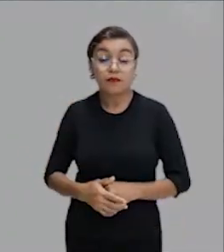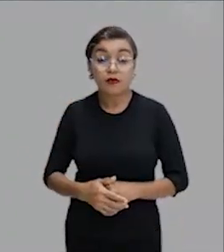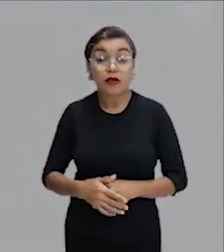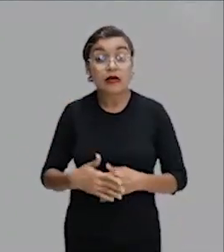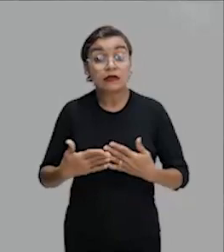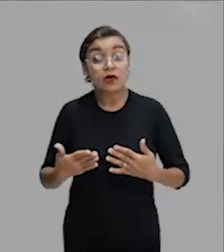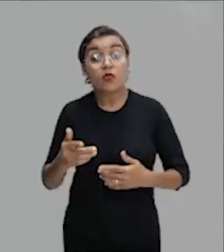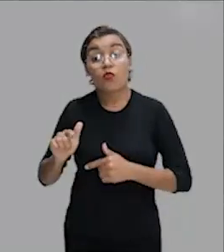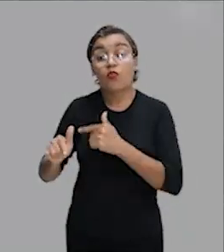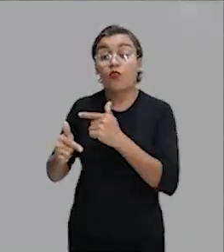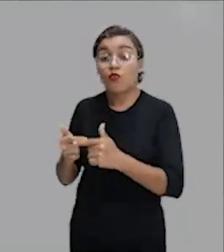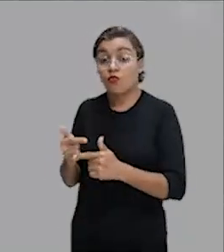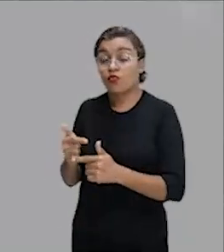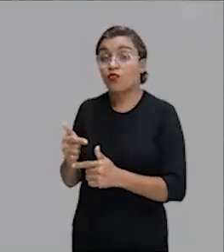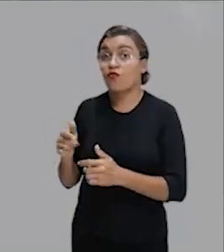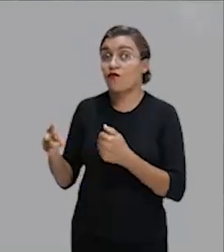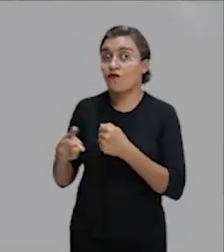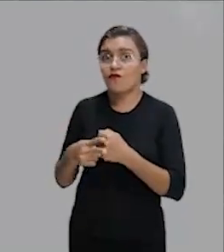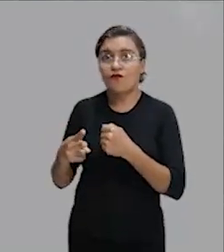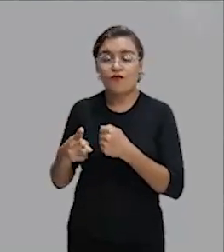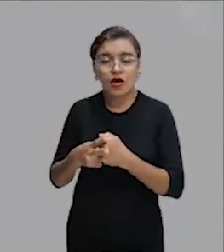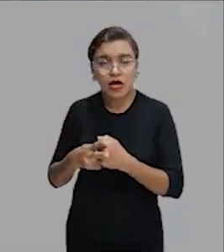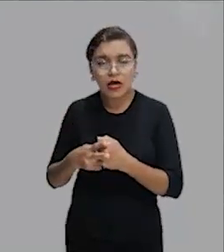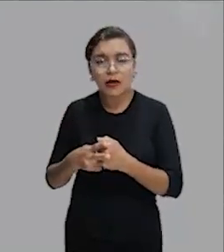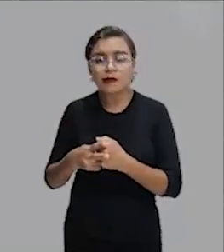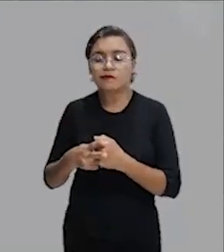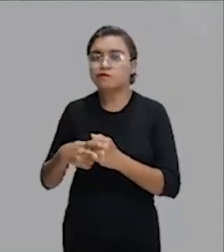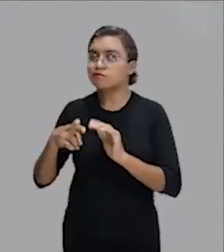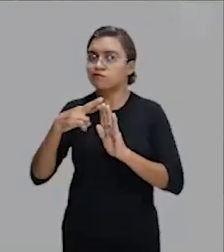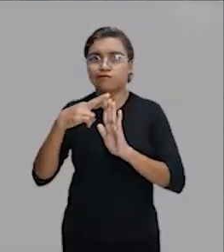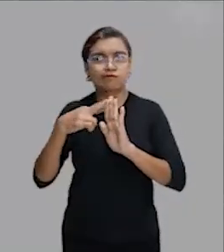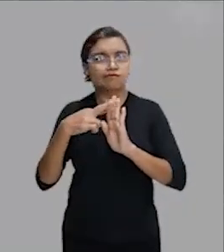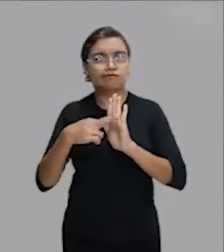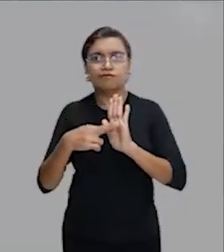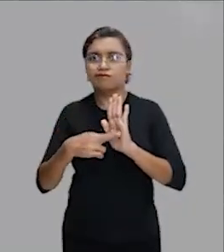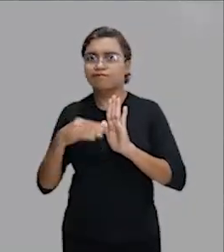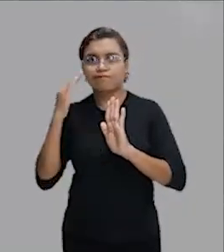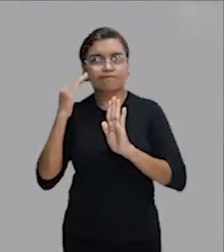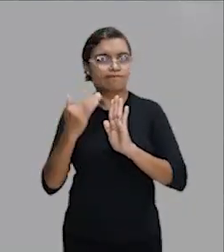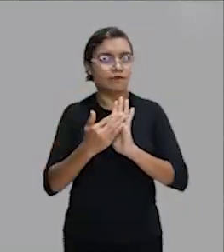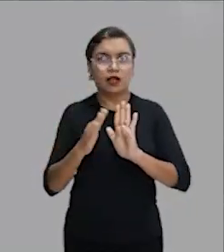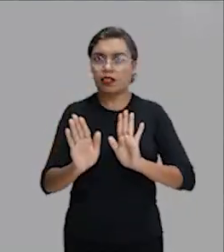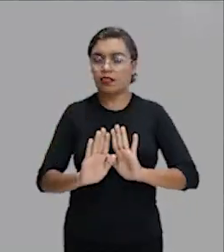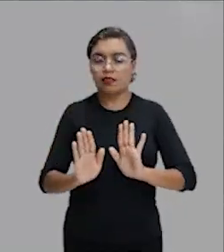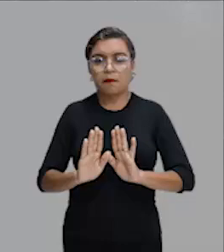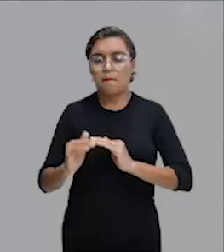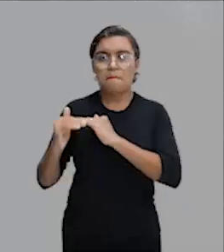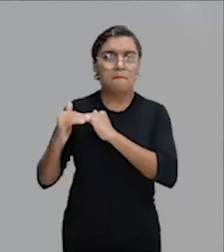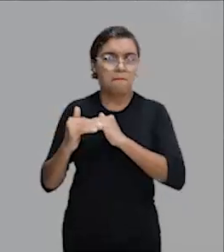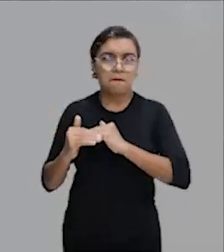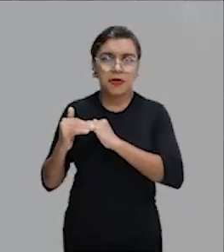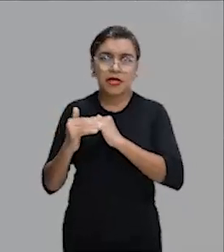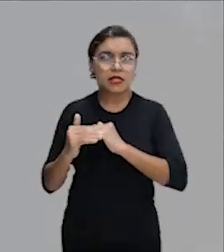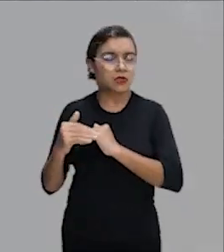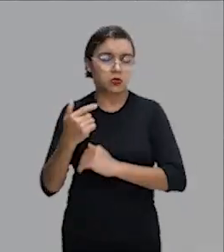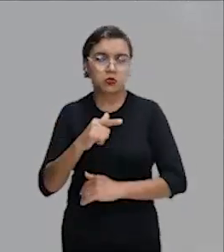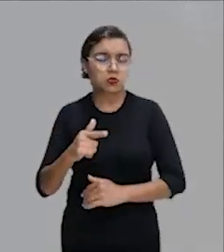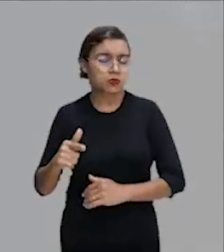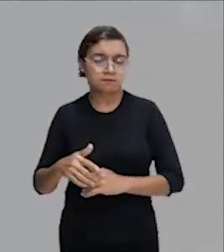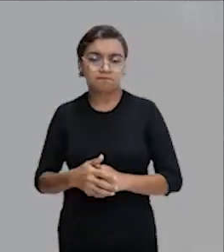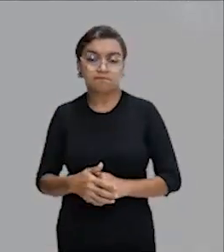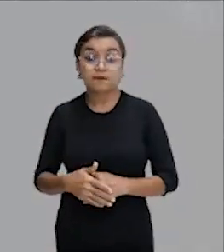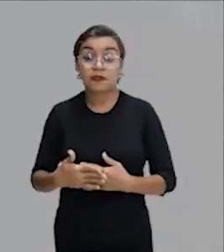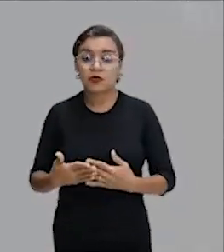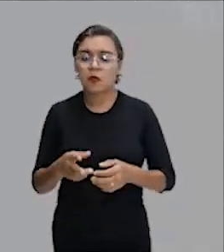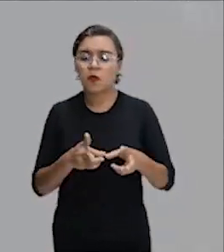o verbo irregular, como o próprio nome diz, ele não segue a regra. Ele não tem um padrão, ele não tem um modelo. E aí